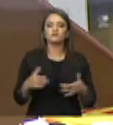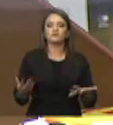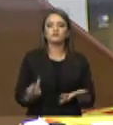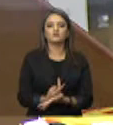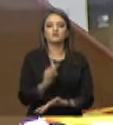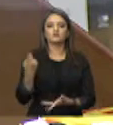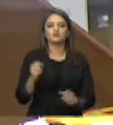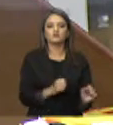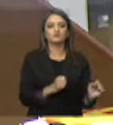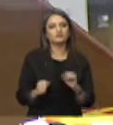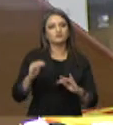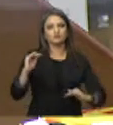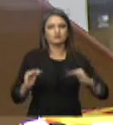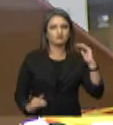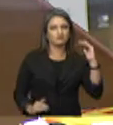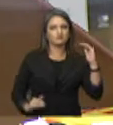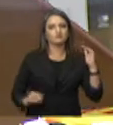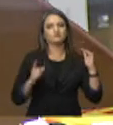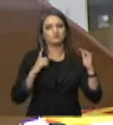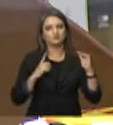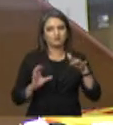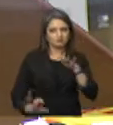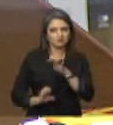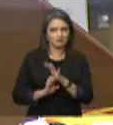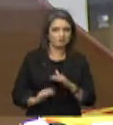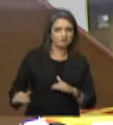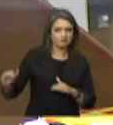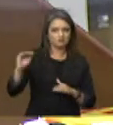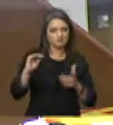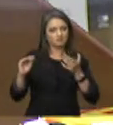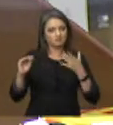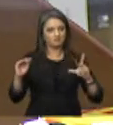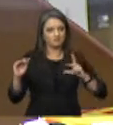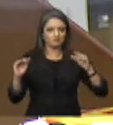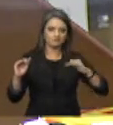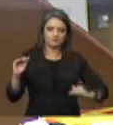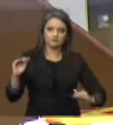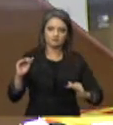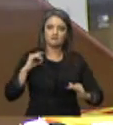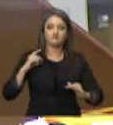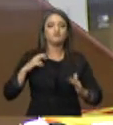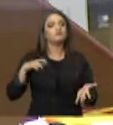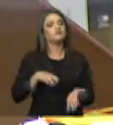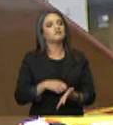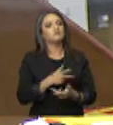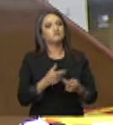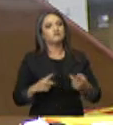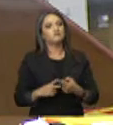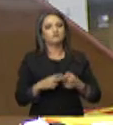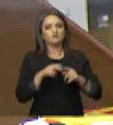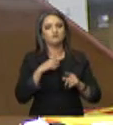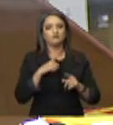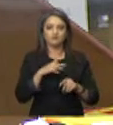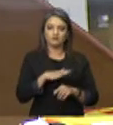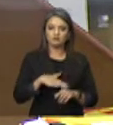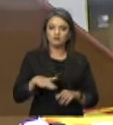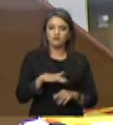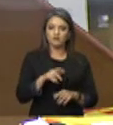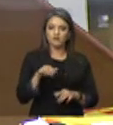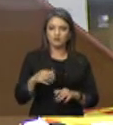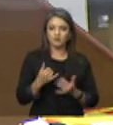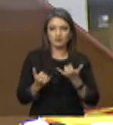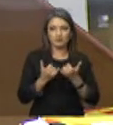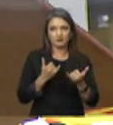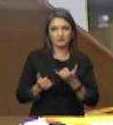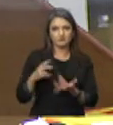a desequilíbrio de poder na relação jurídica entre estado e particular ou imposição de sanções que denotam a aproximação do Poder punitivo no âmbito